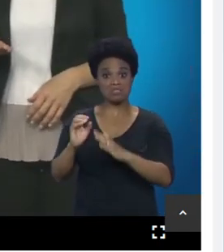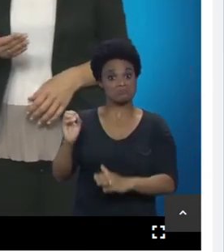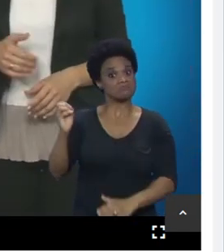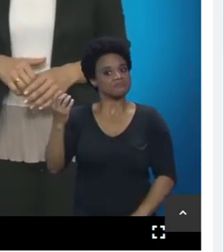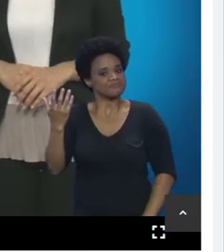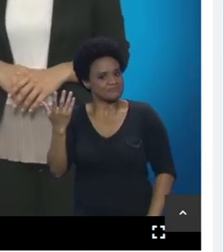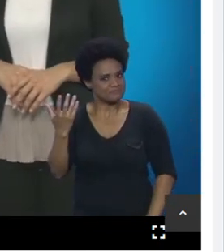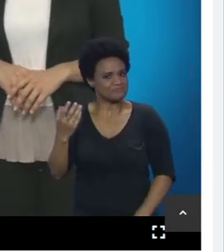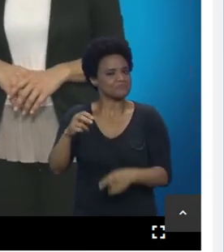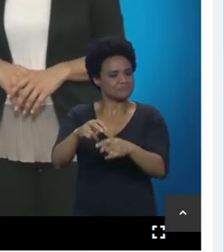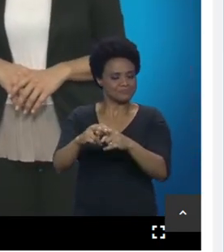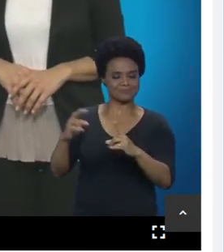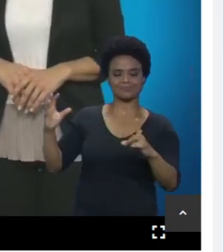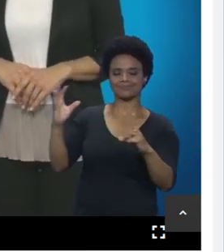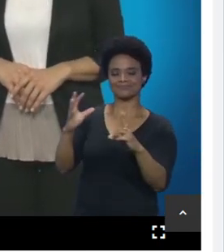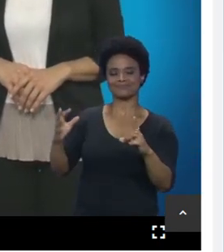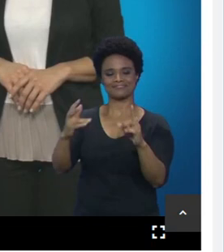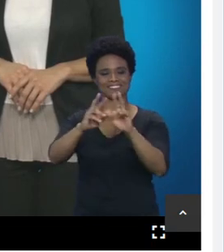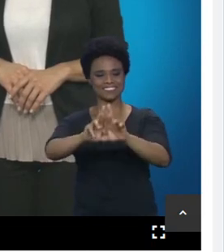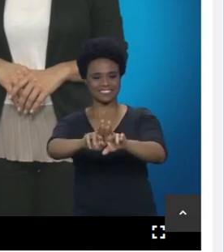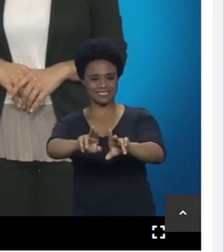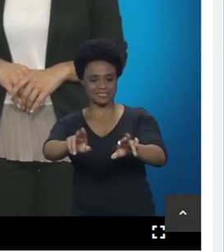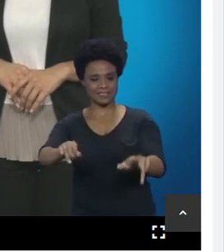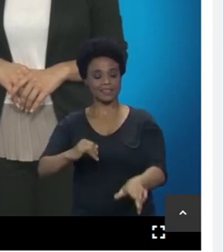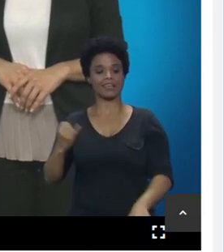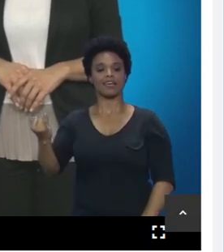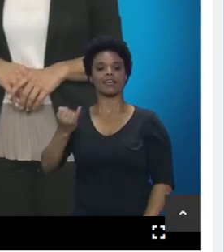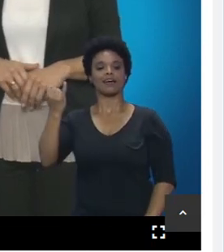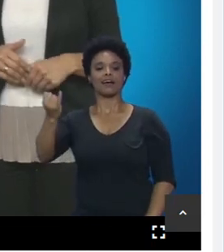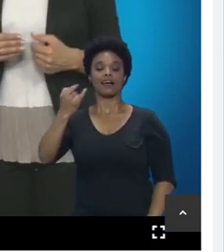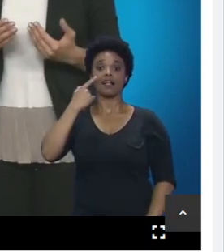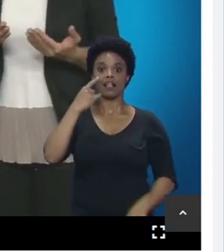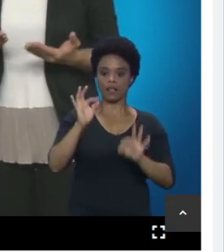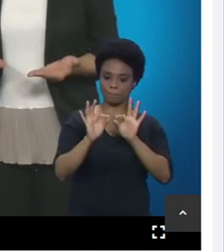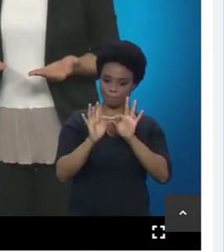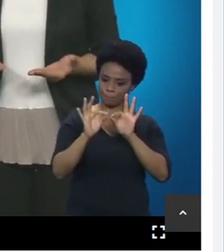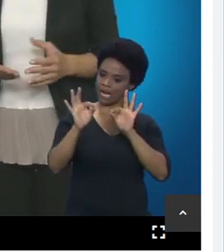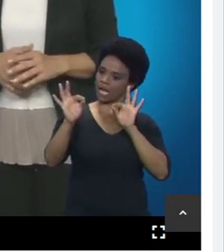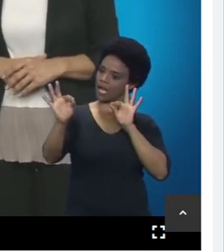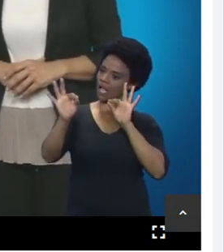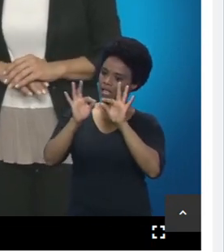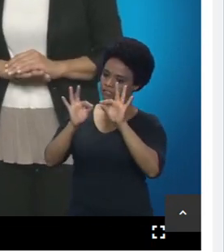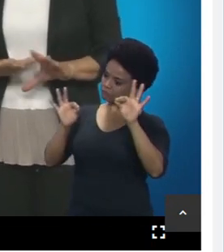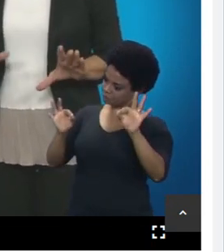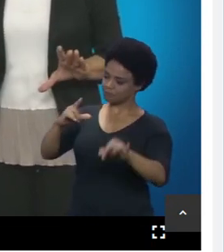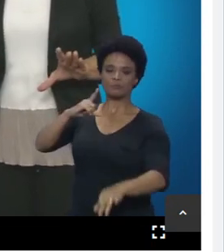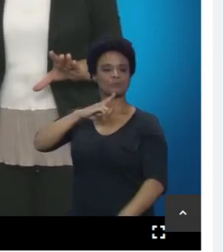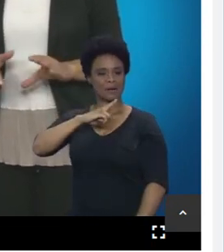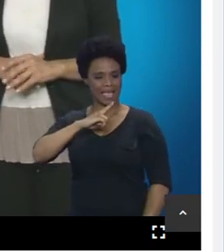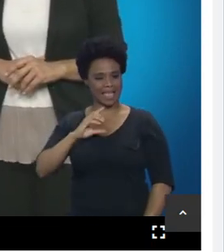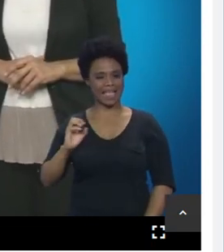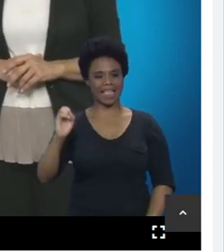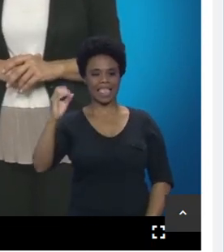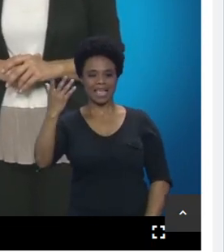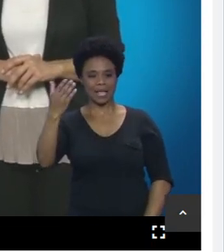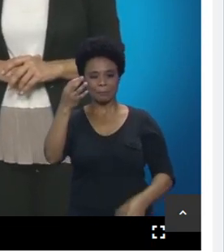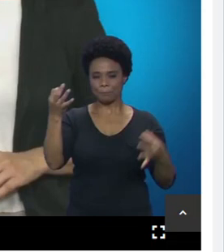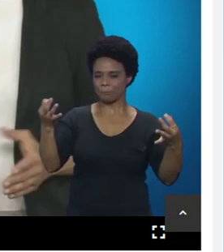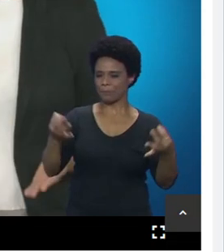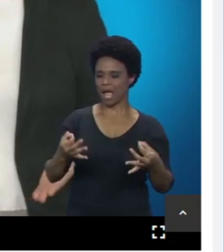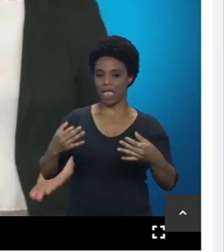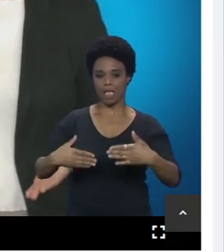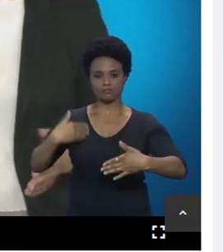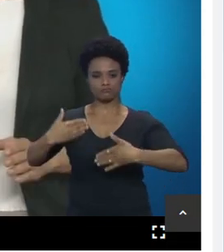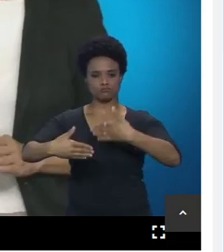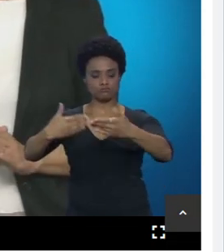de influências como essas, é importante fazer o dimensionamento para garantir as condições para o pleno funcionamento das estruturas.